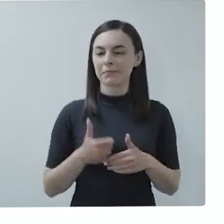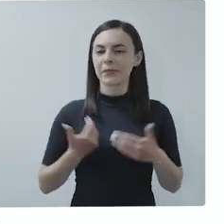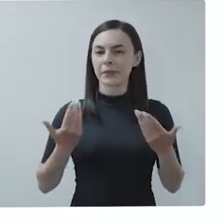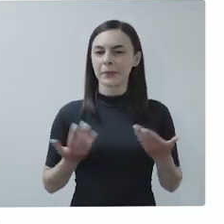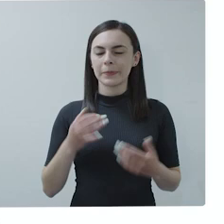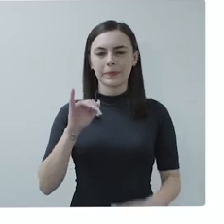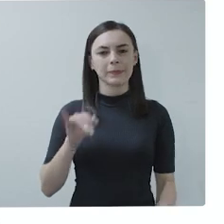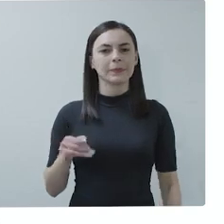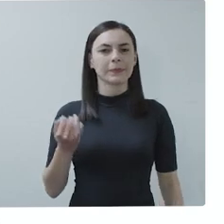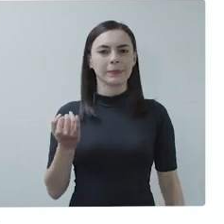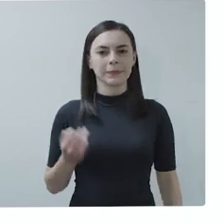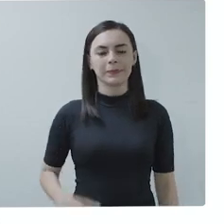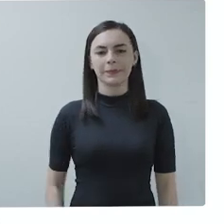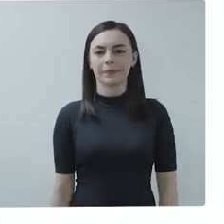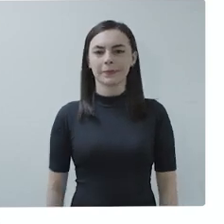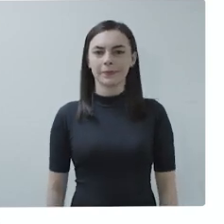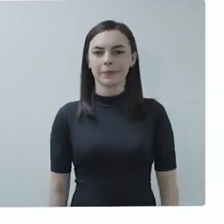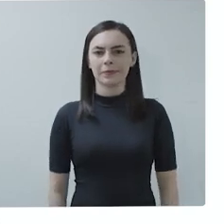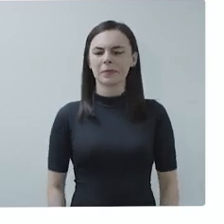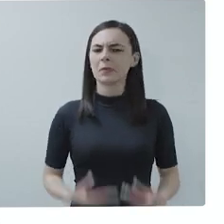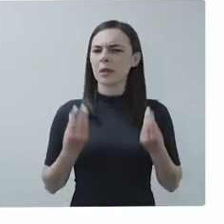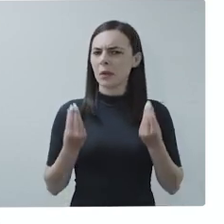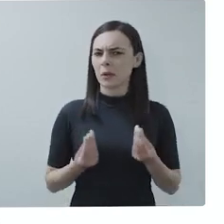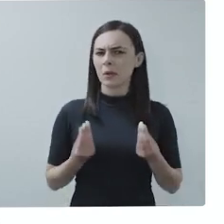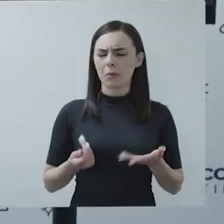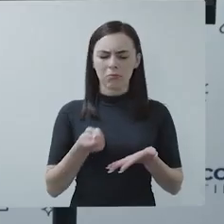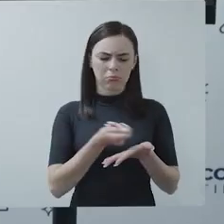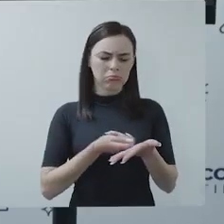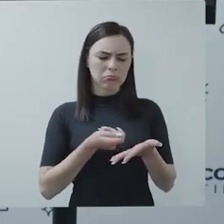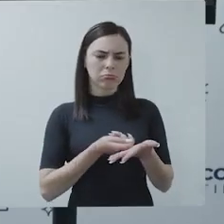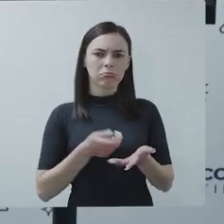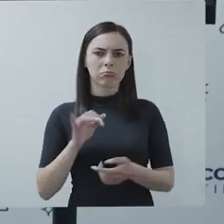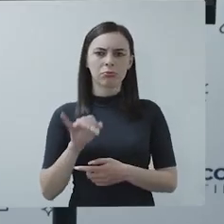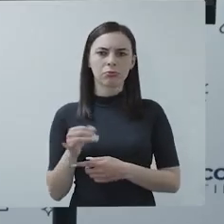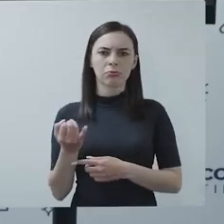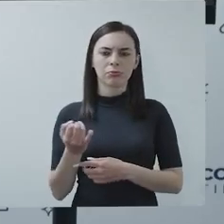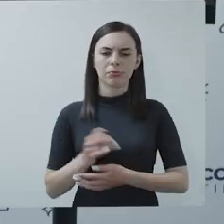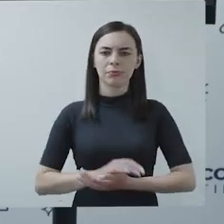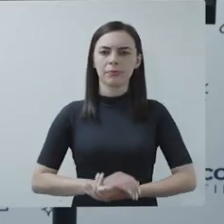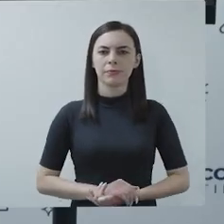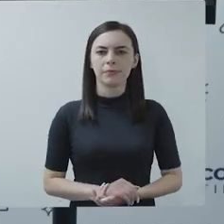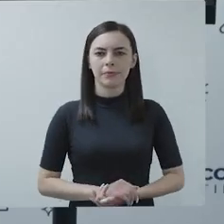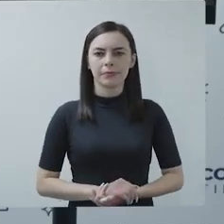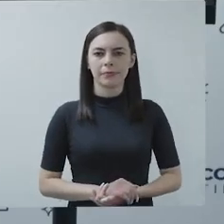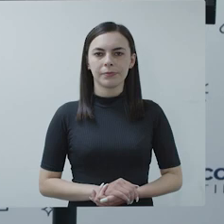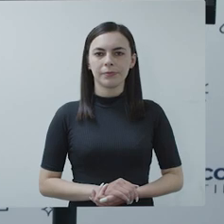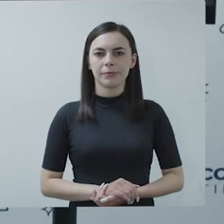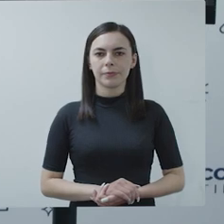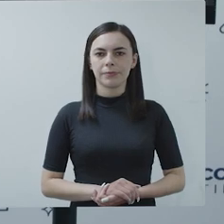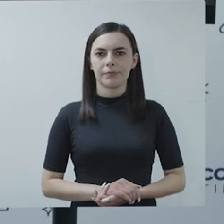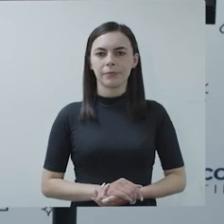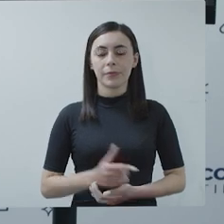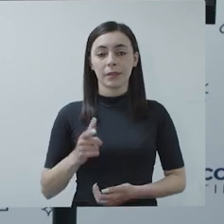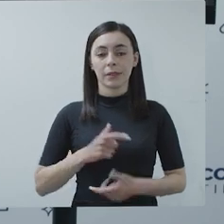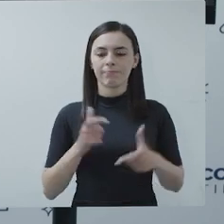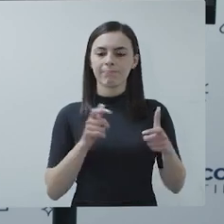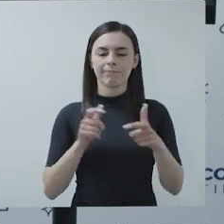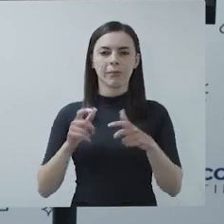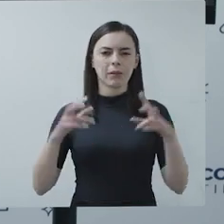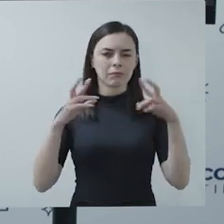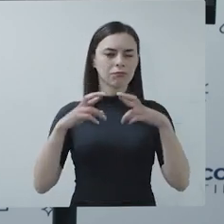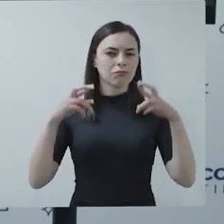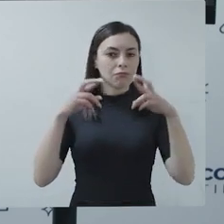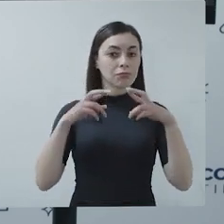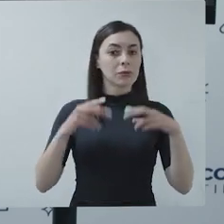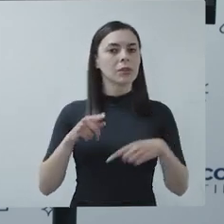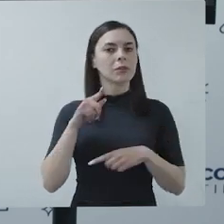J. Então como é que a gente faz a letra J? Olhem lá. Tem vários lugares para vocês observarem. E eu quero que